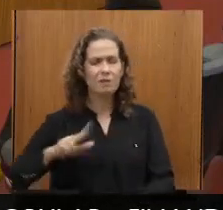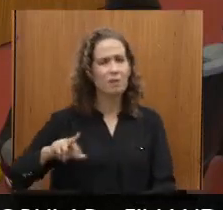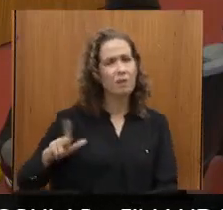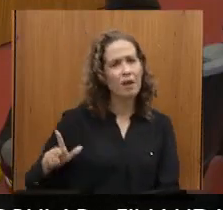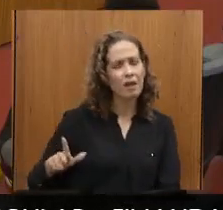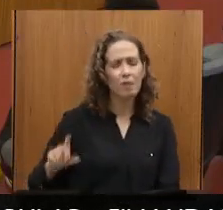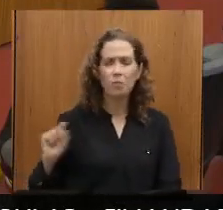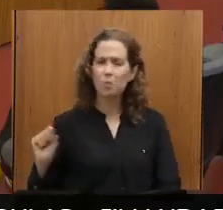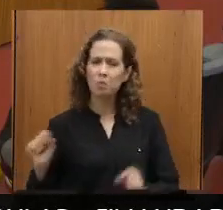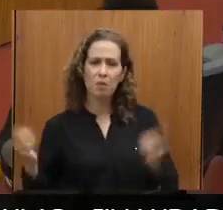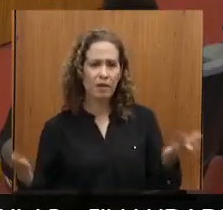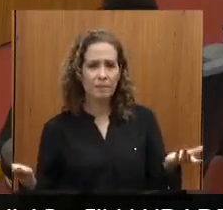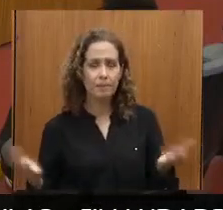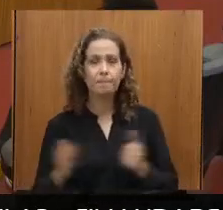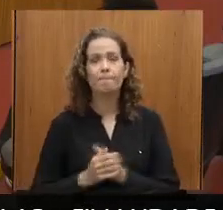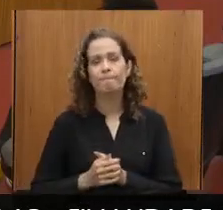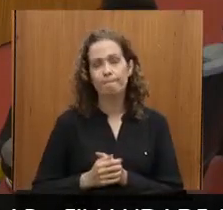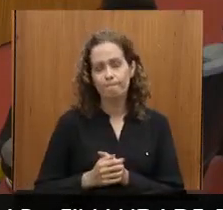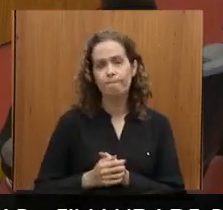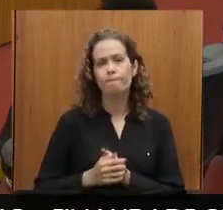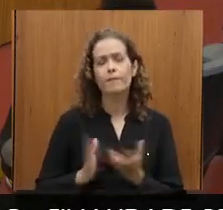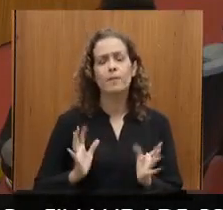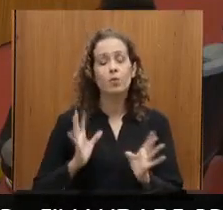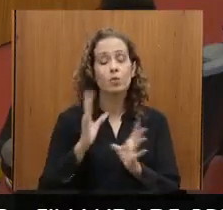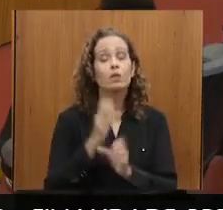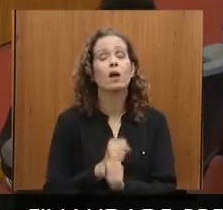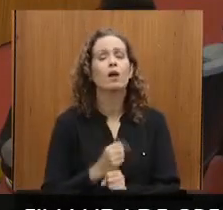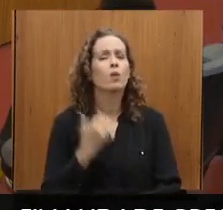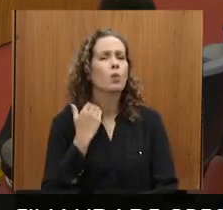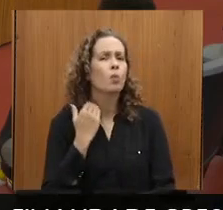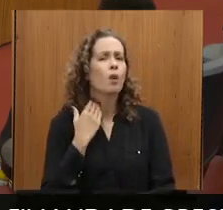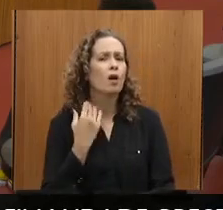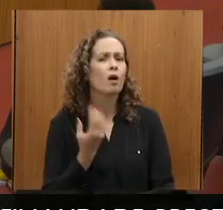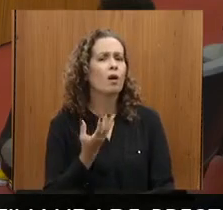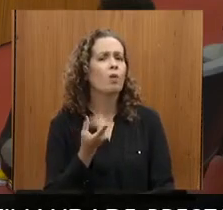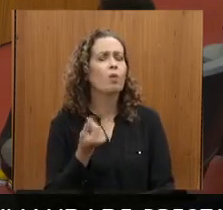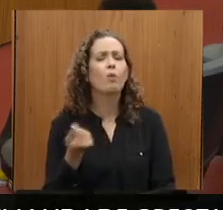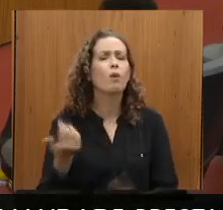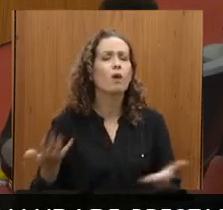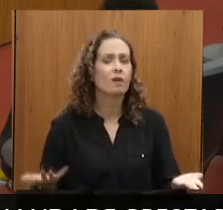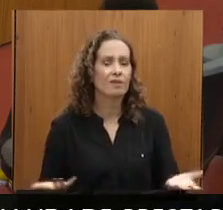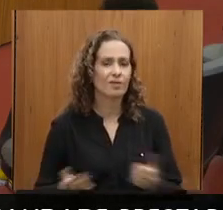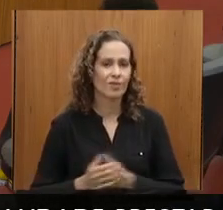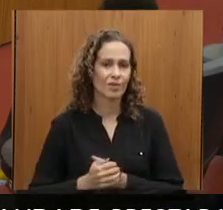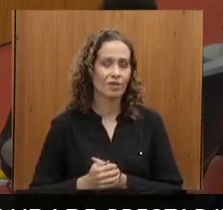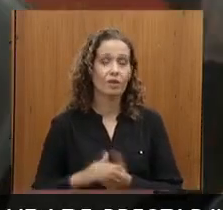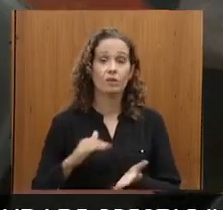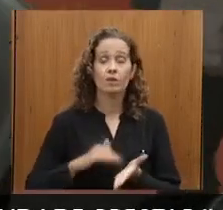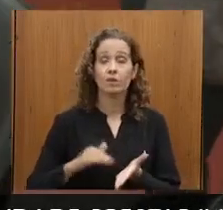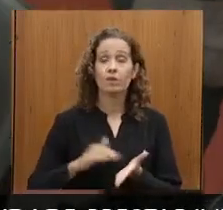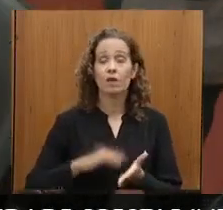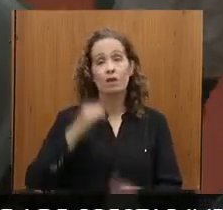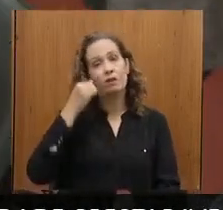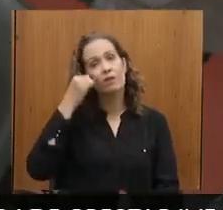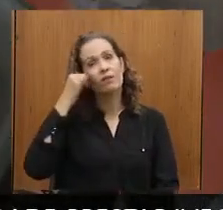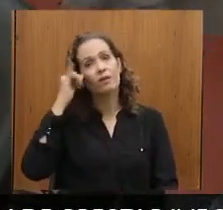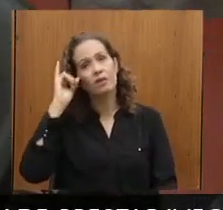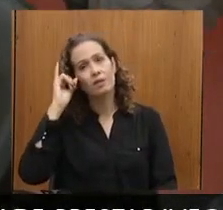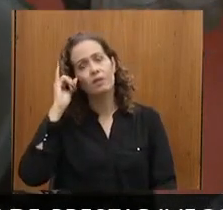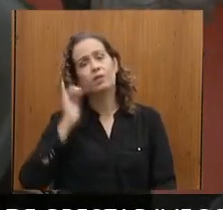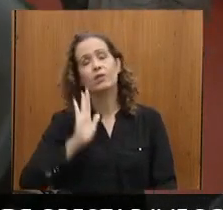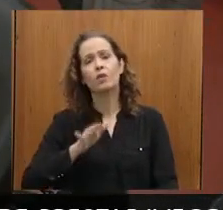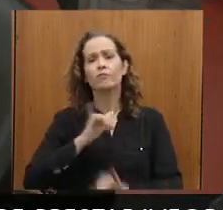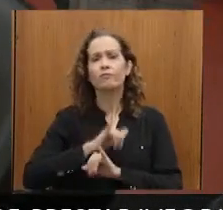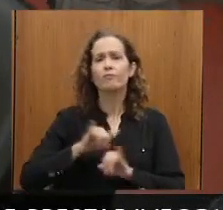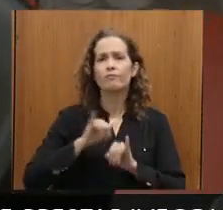não é? Qual é o saldo bancário? Qual é o saldo das contas? O secretário da Fazenda vendo, qual é o saldo?